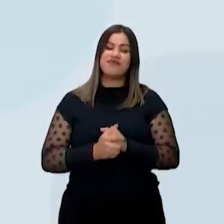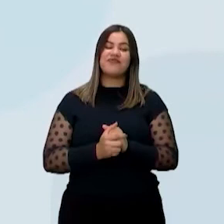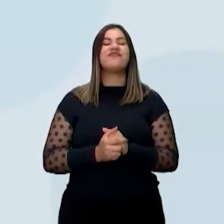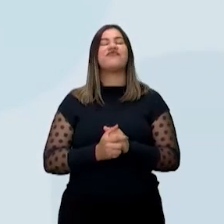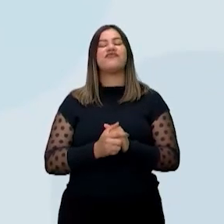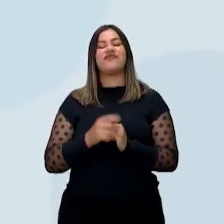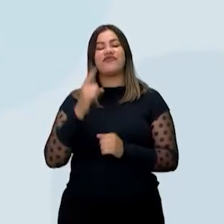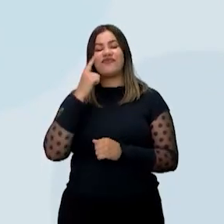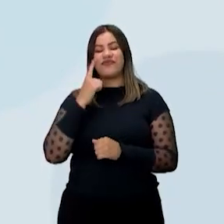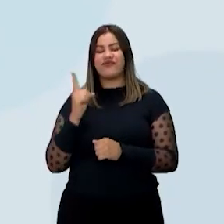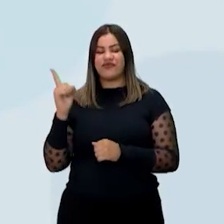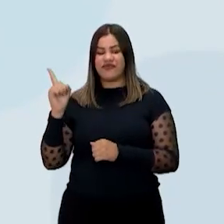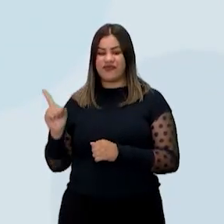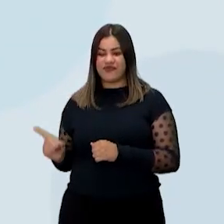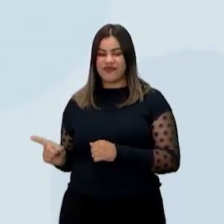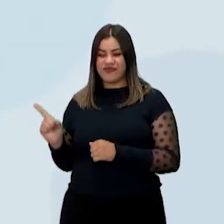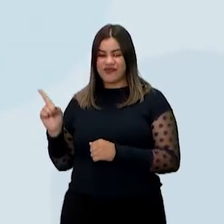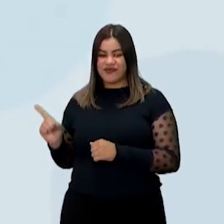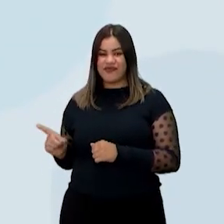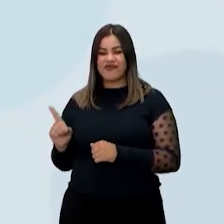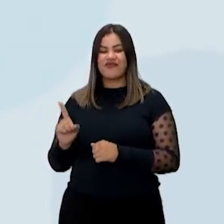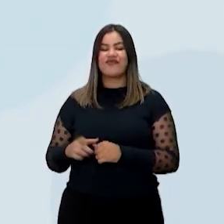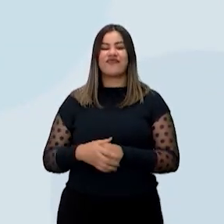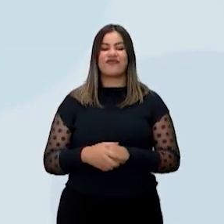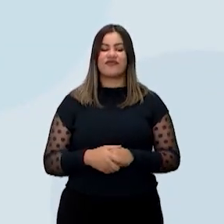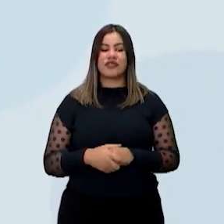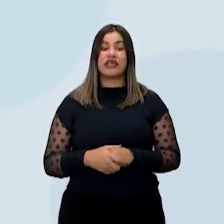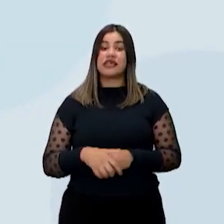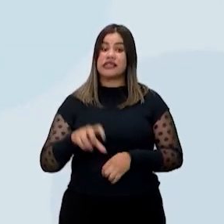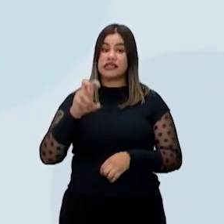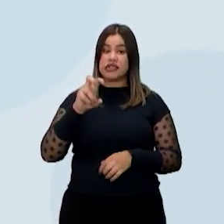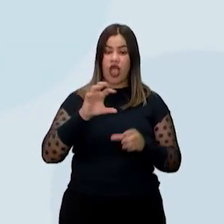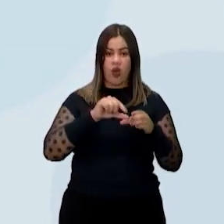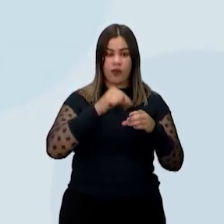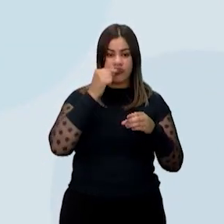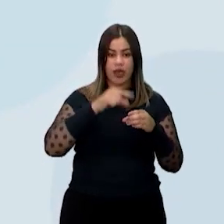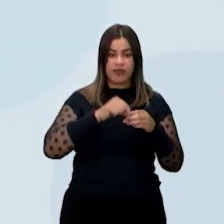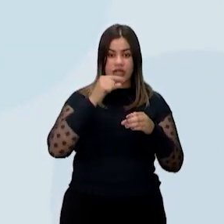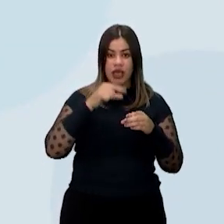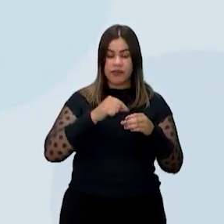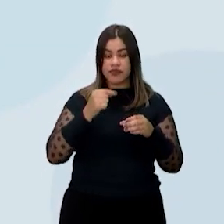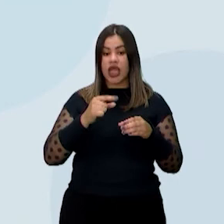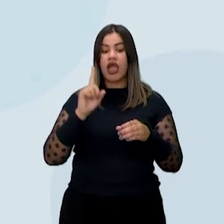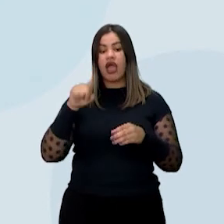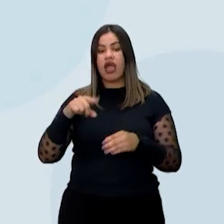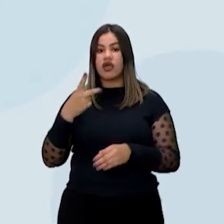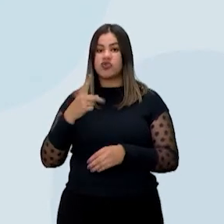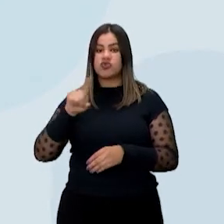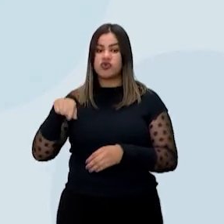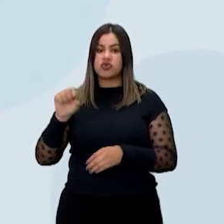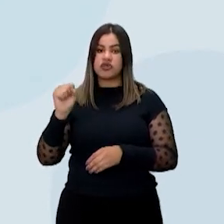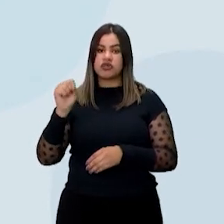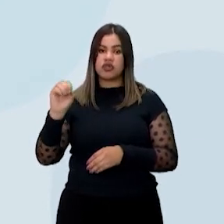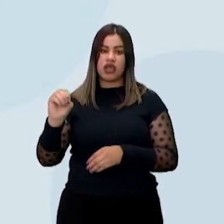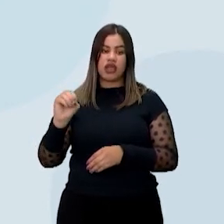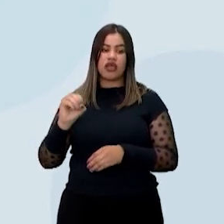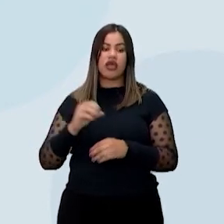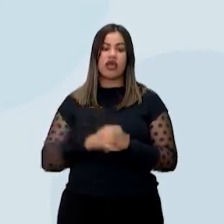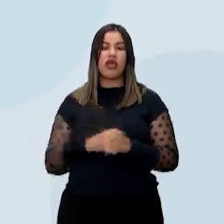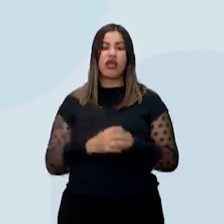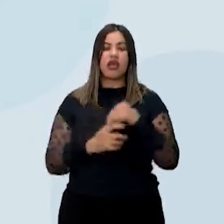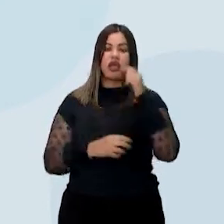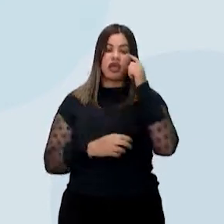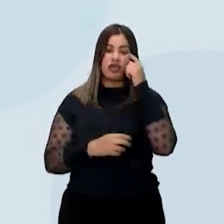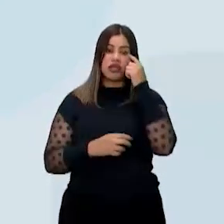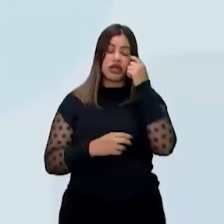gente representa assim, né? Reais. Ora, então, se eu tiver R$ 28,00, o que